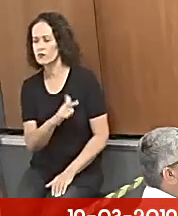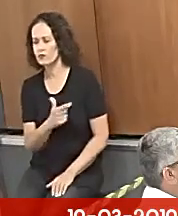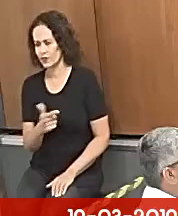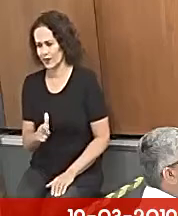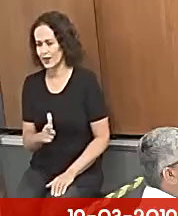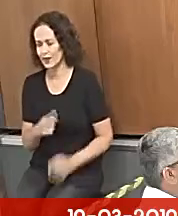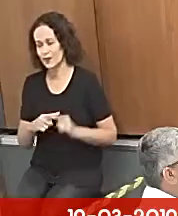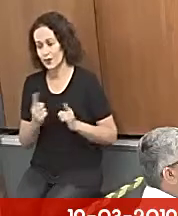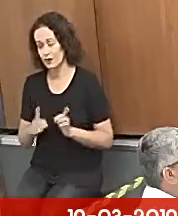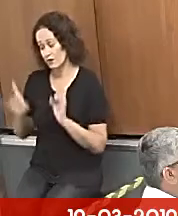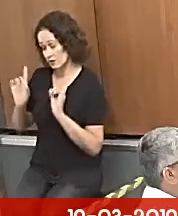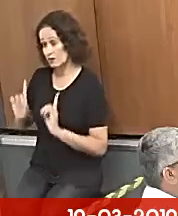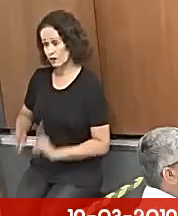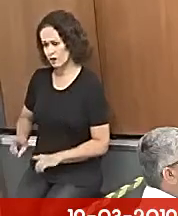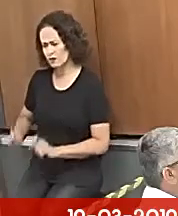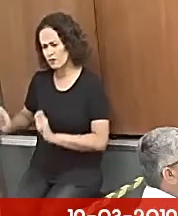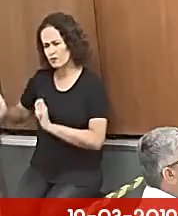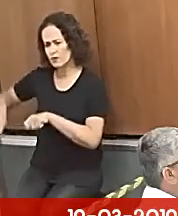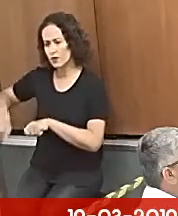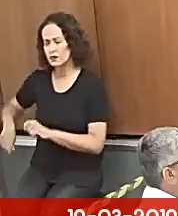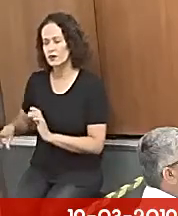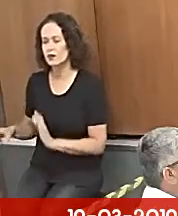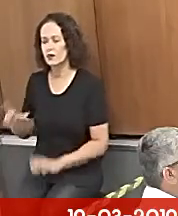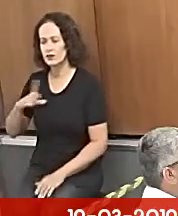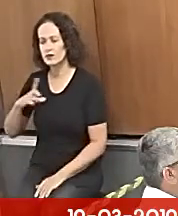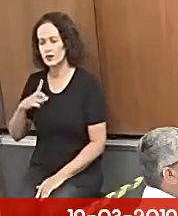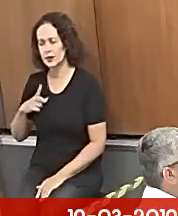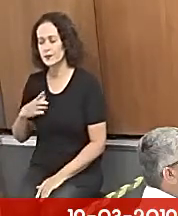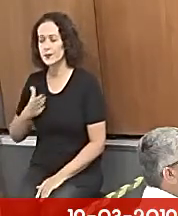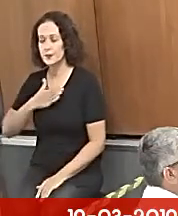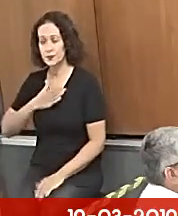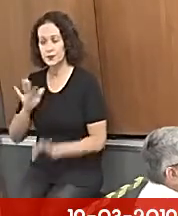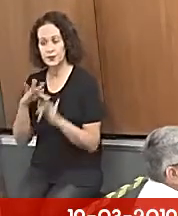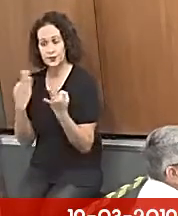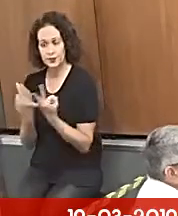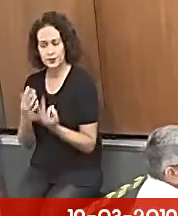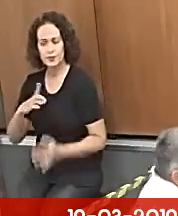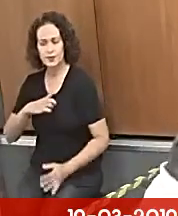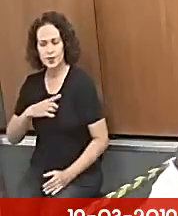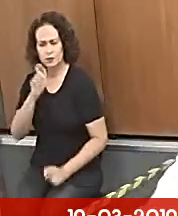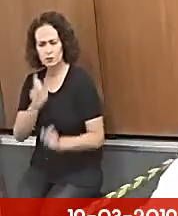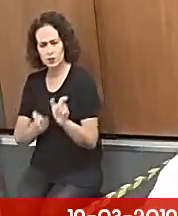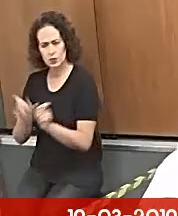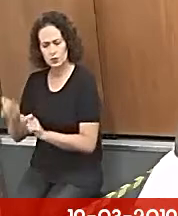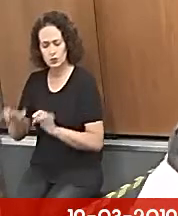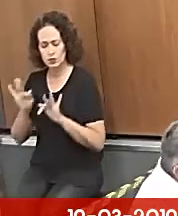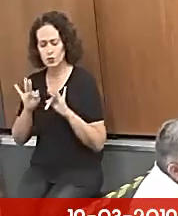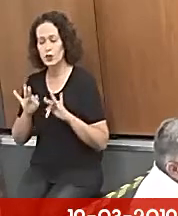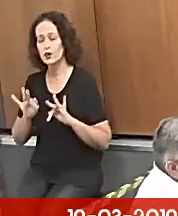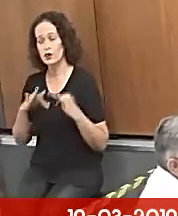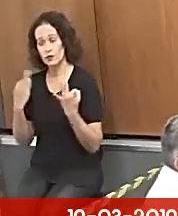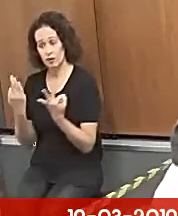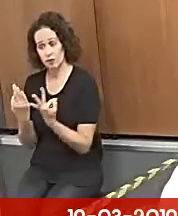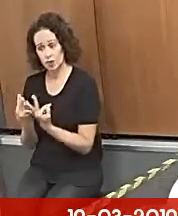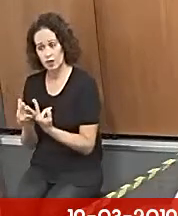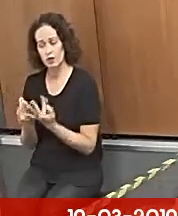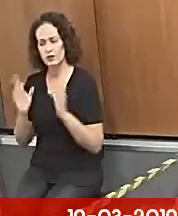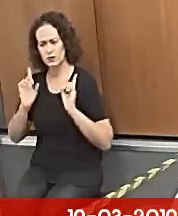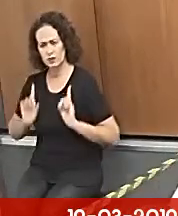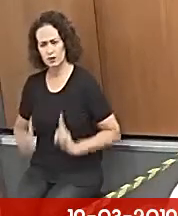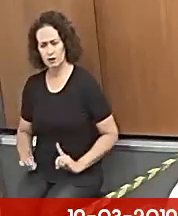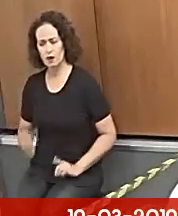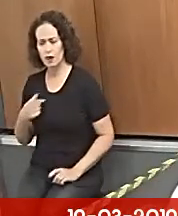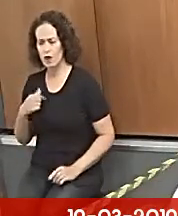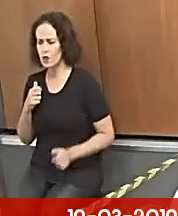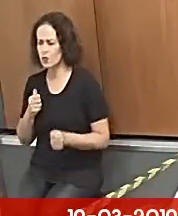deficientes constroem e eu tenho a minha família também pessoas com deus ciência e acompanho de perto a vida deles